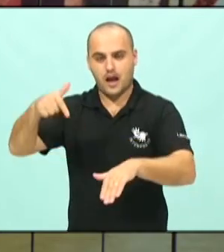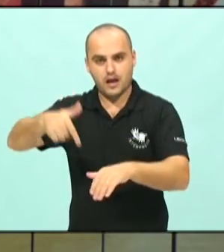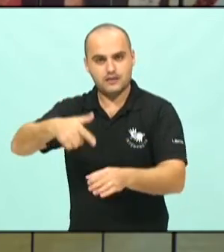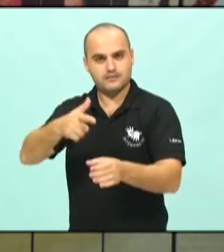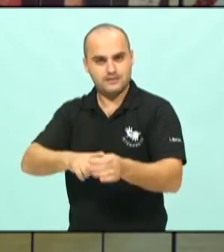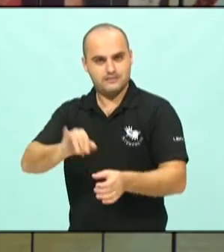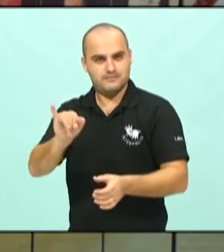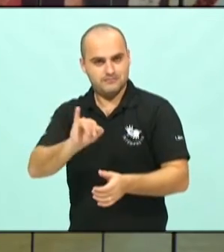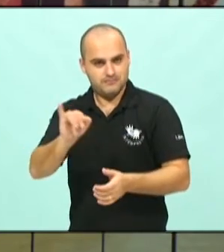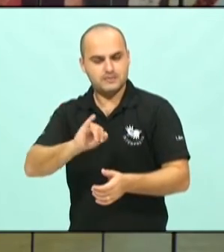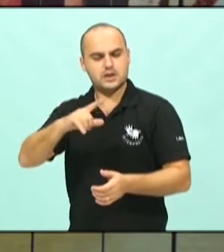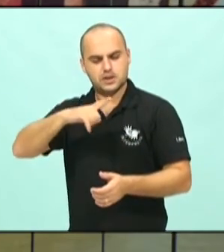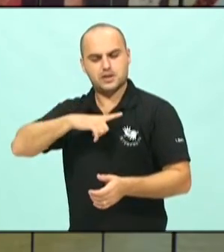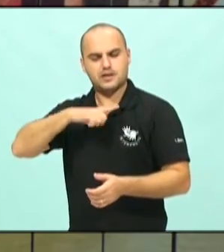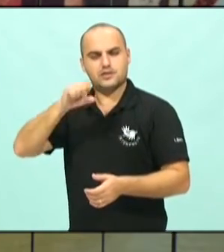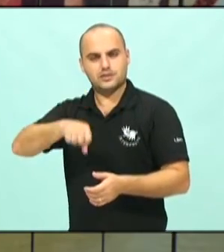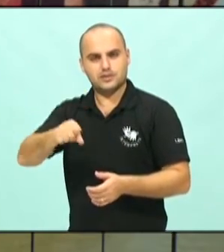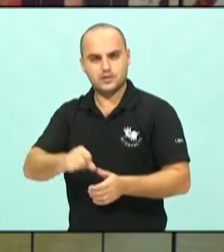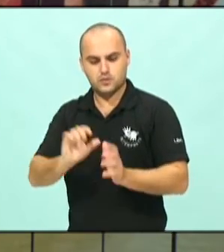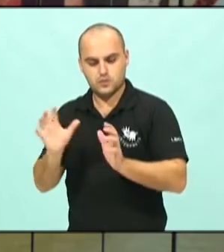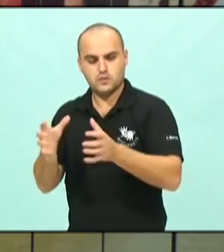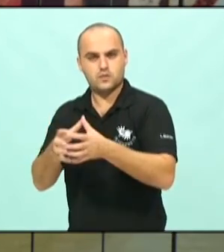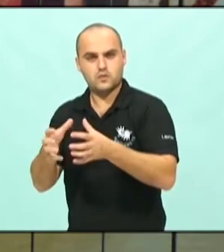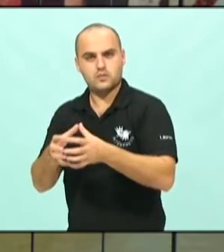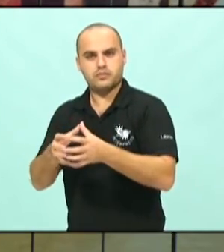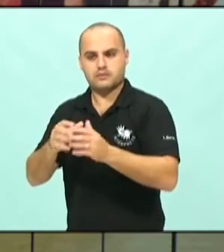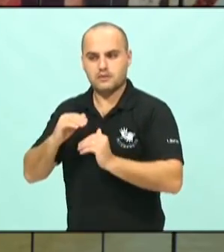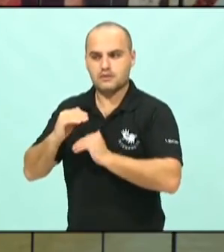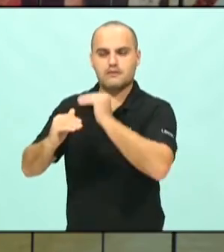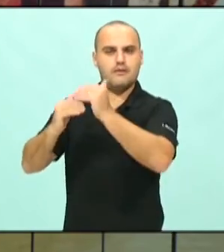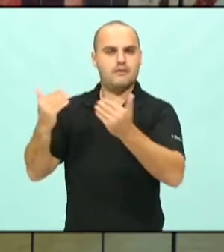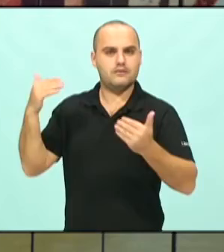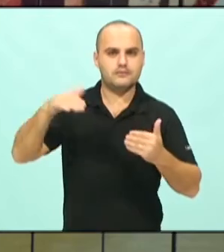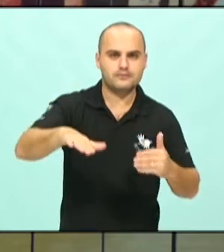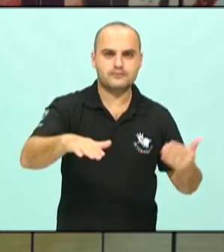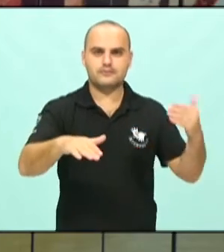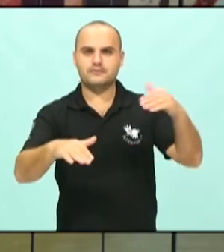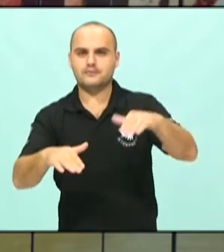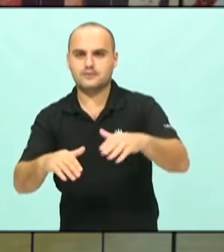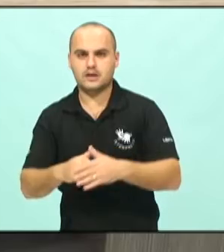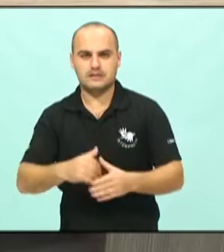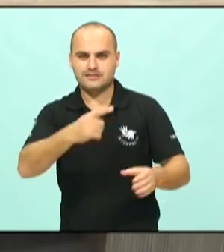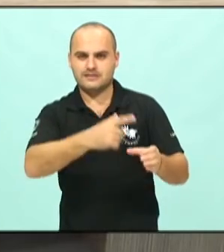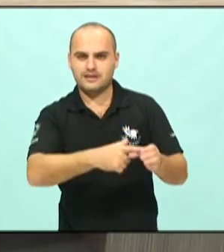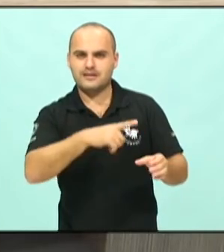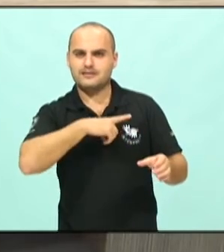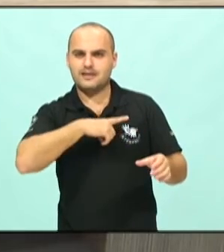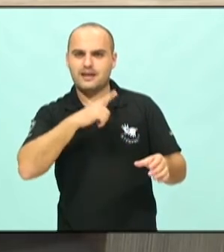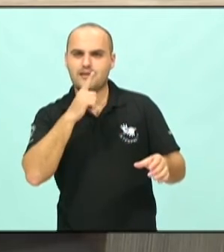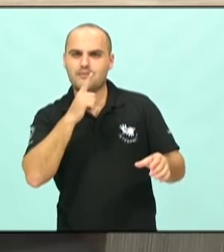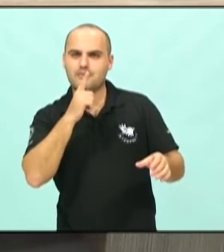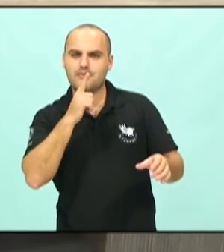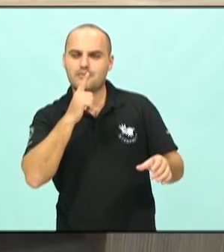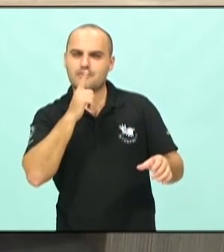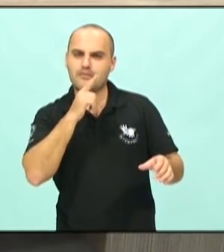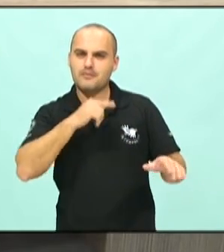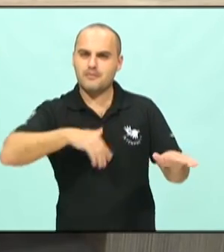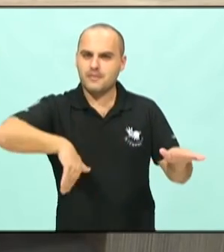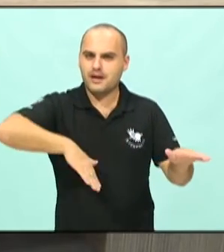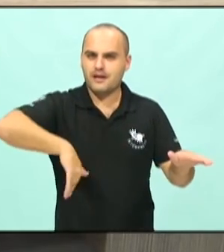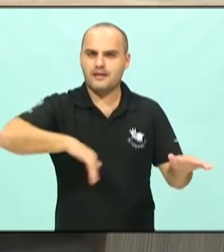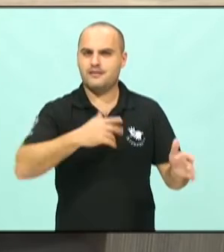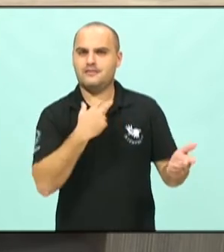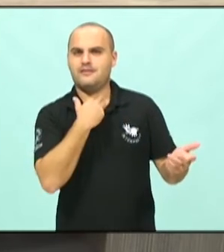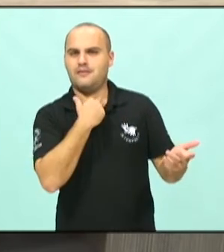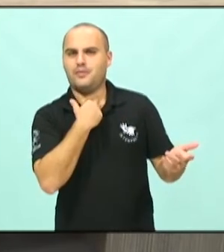grandes escolas de natação na cidade, tem clubes que desenvolvem natação. Cidade litorânea não pode deixar de ter um evento aquático dentro da cidade de Itajaí, então